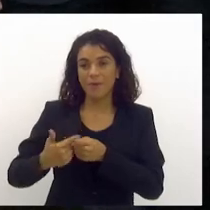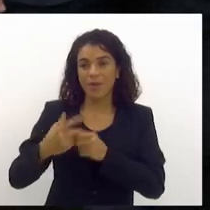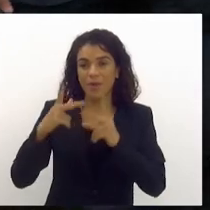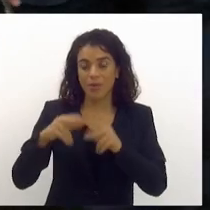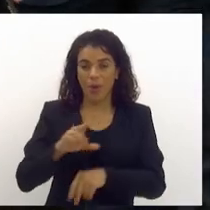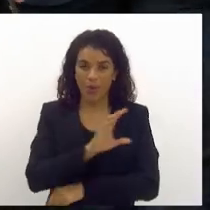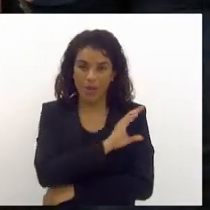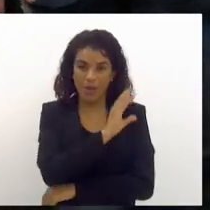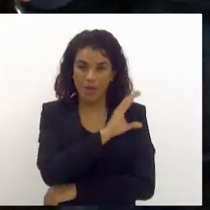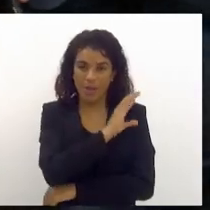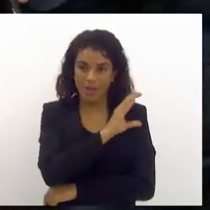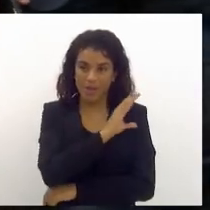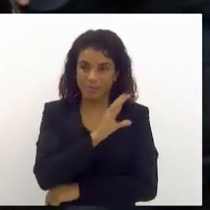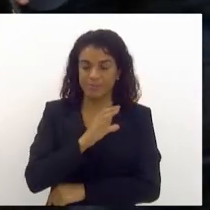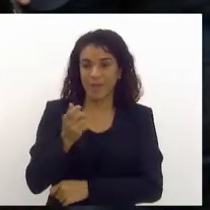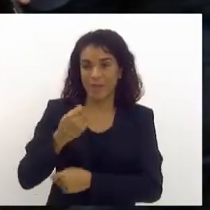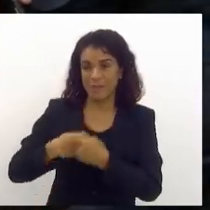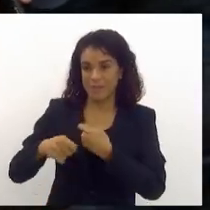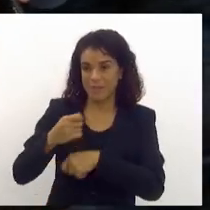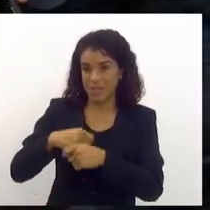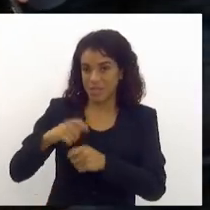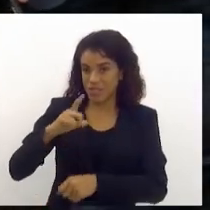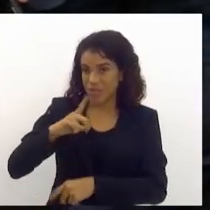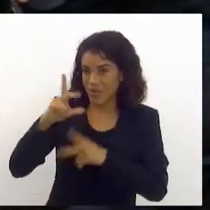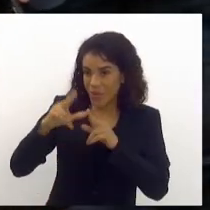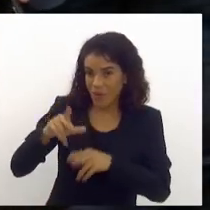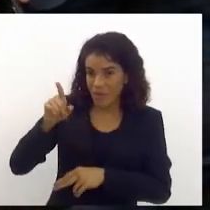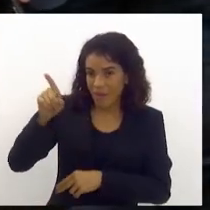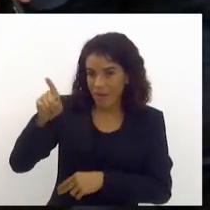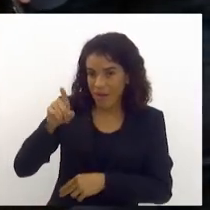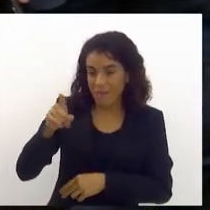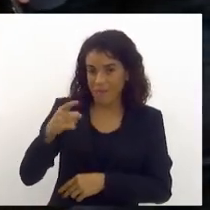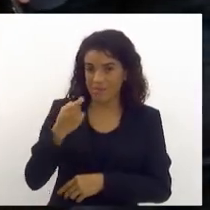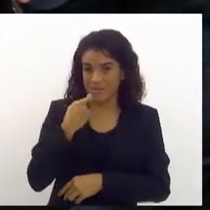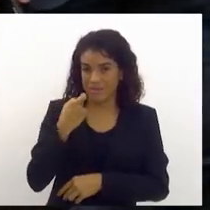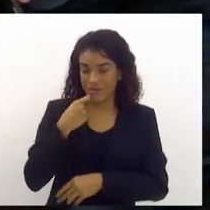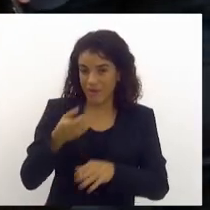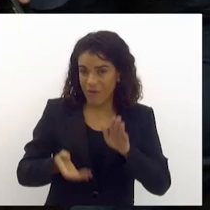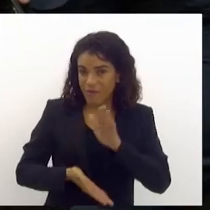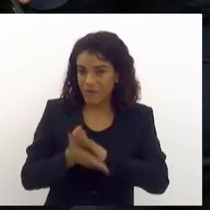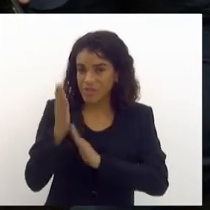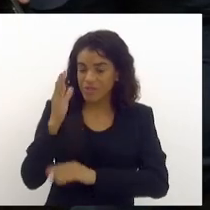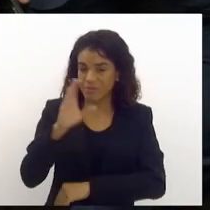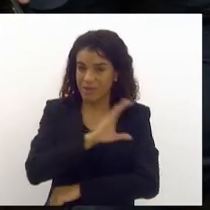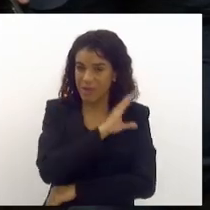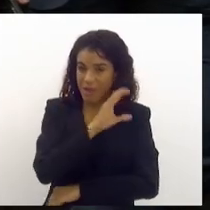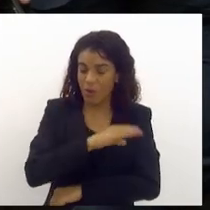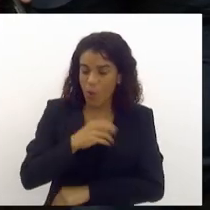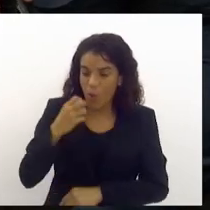Campos, com a administração que está lá. Porque o que eu encontrei sexta-feira em Campos é um escárnio, um tapa na cara da